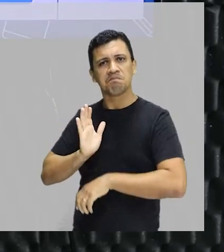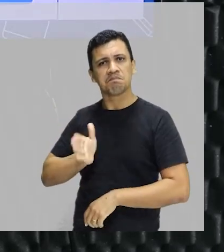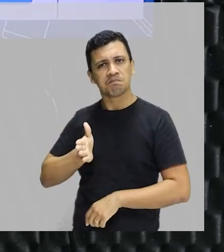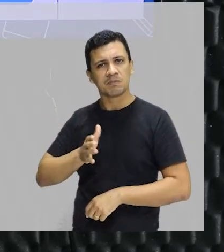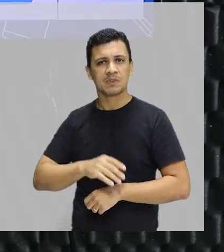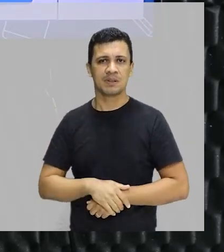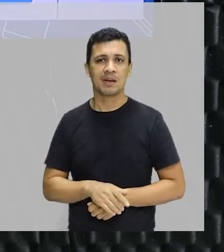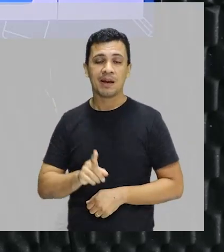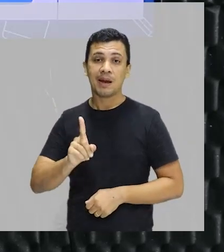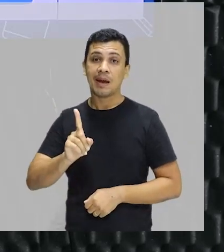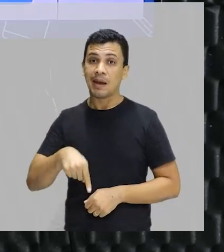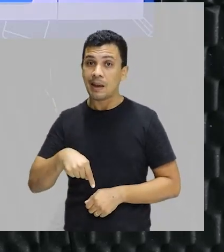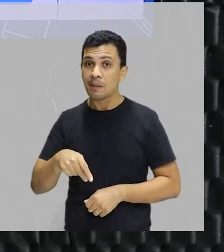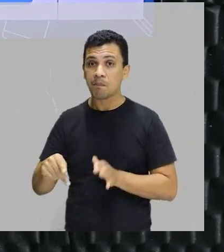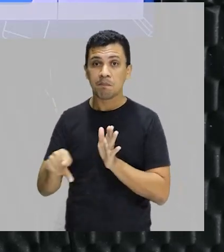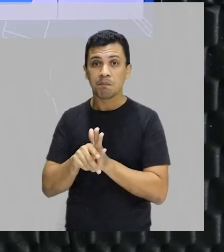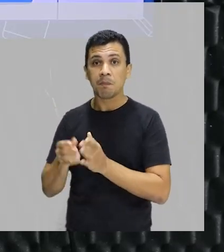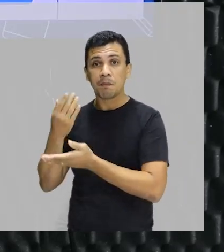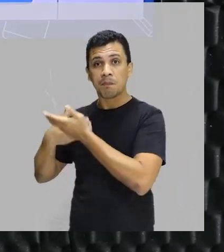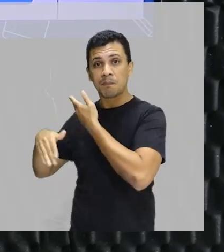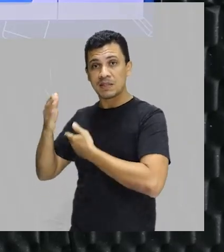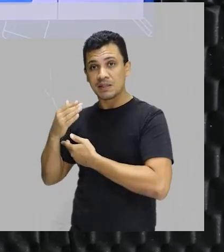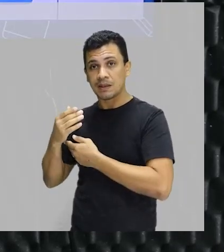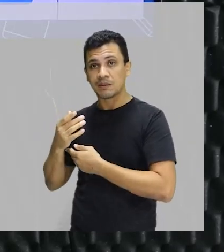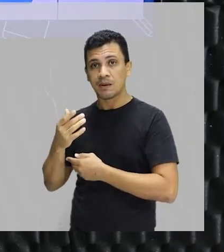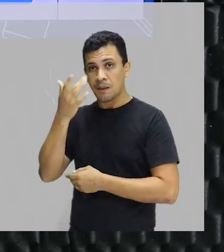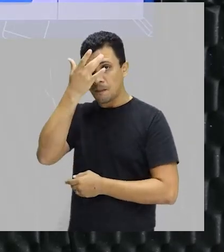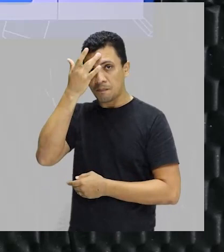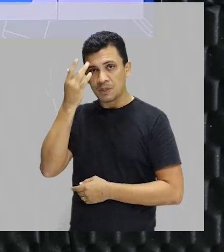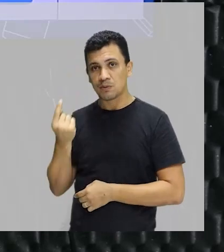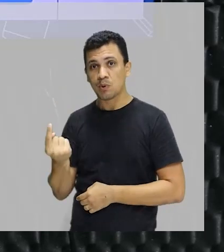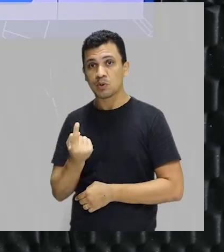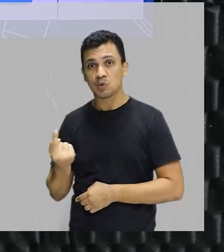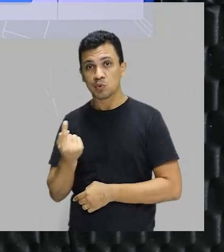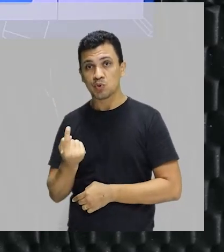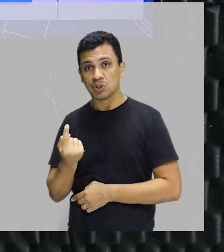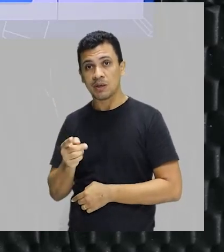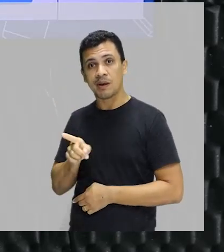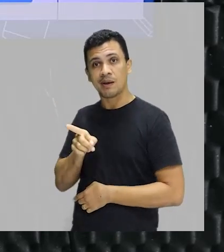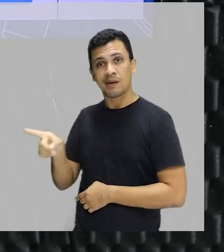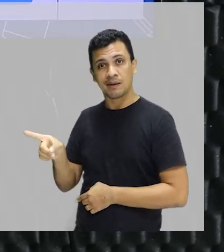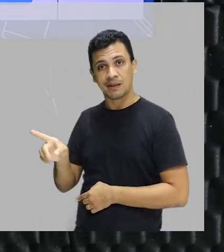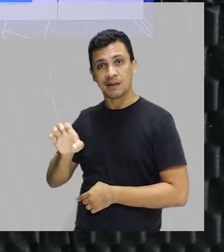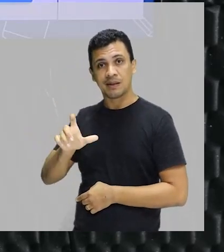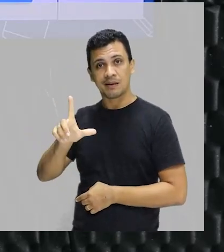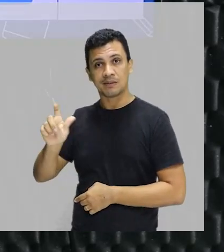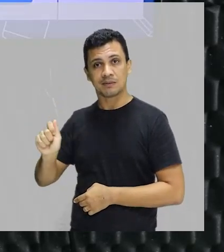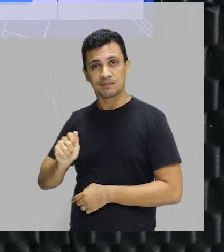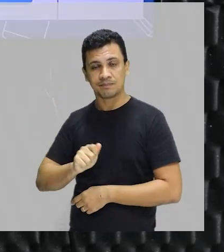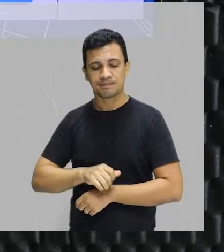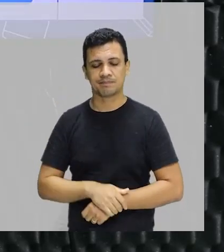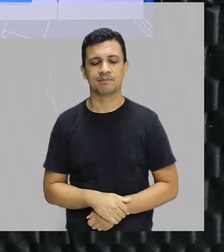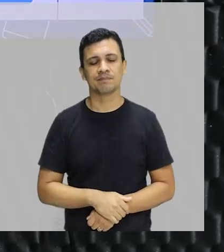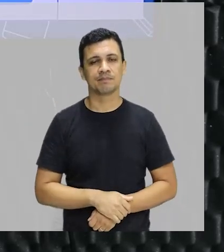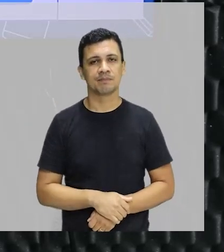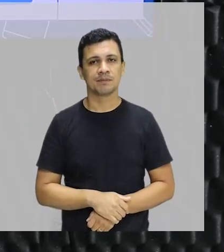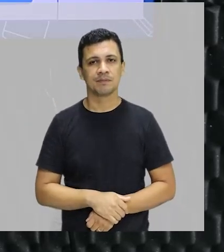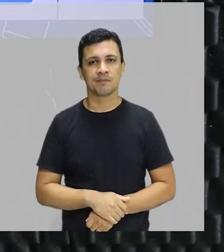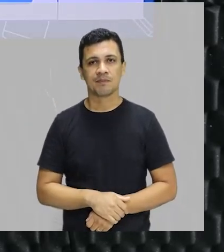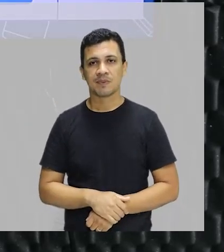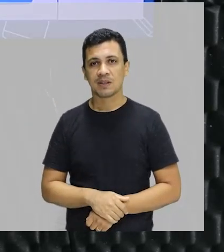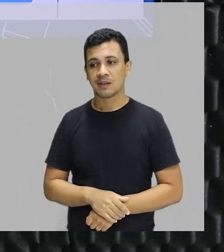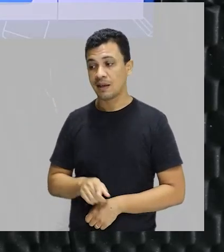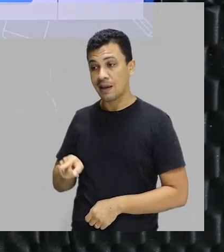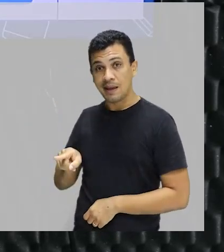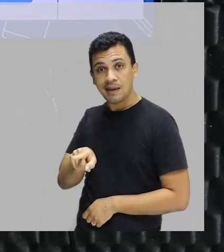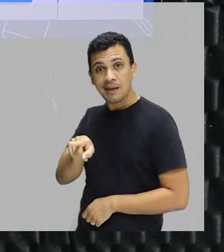condição passada, singular, porque o sujeito era ela. They were at the supermarket. Eles